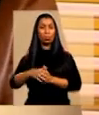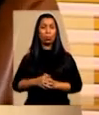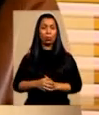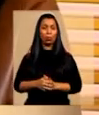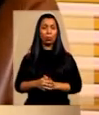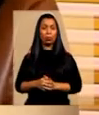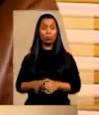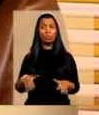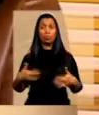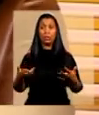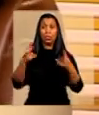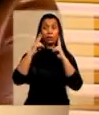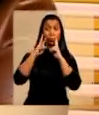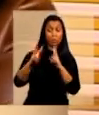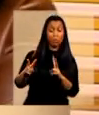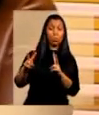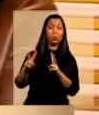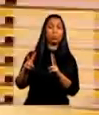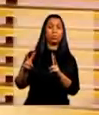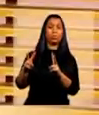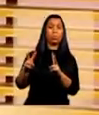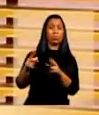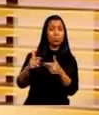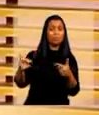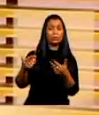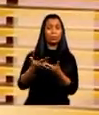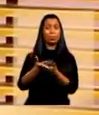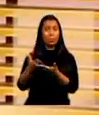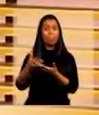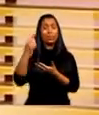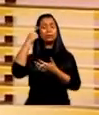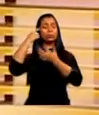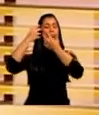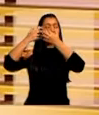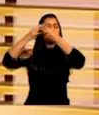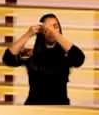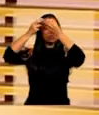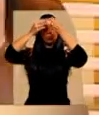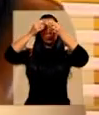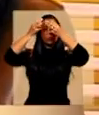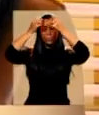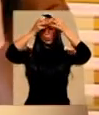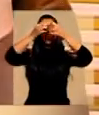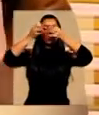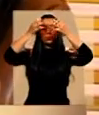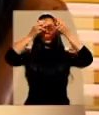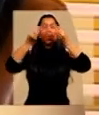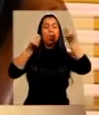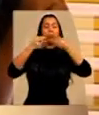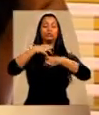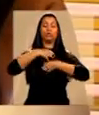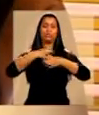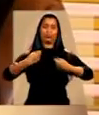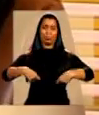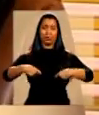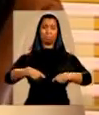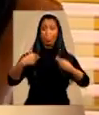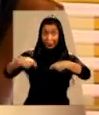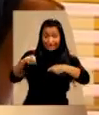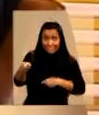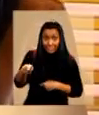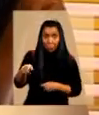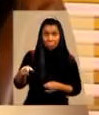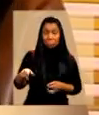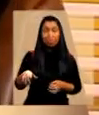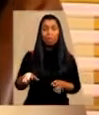novamente, e aí aquilo, eu olho, aquilo começa a entrar no meu pensamento, é a forma com que eu penso, eu